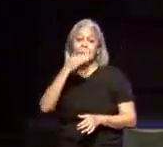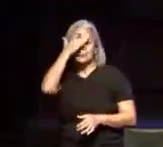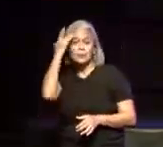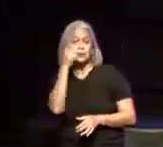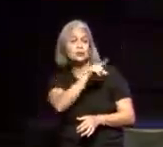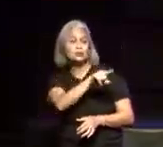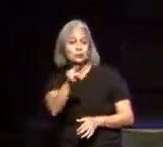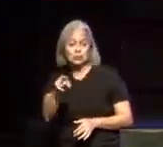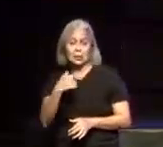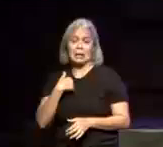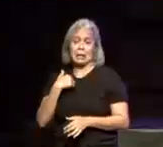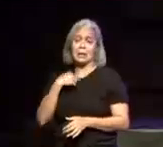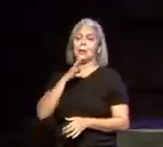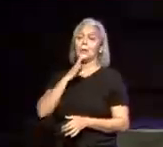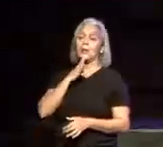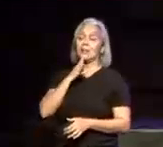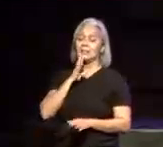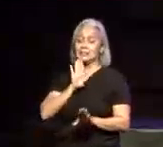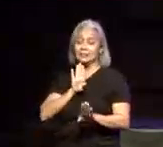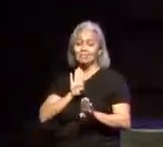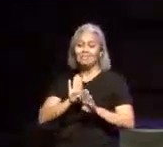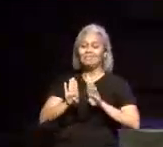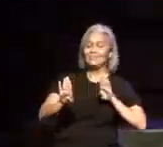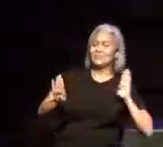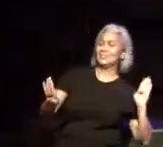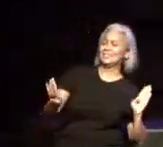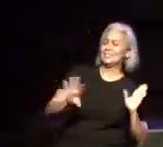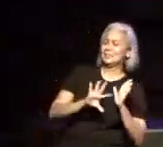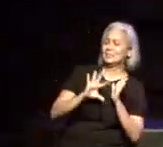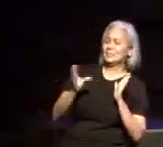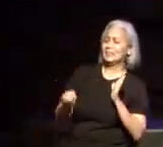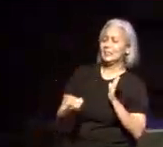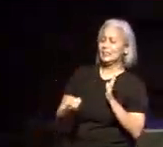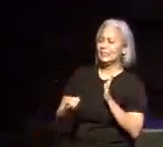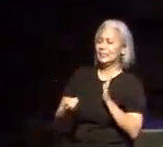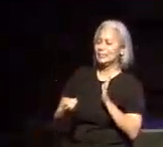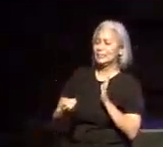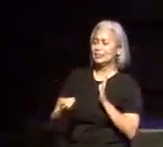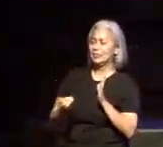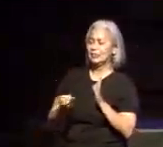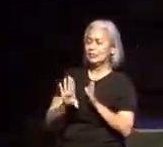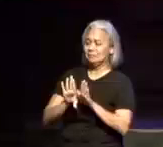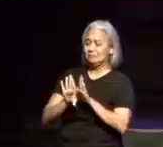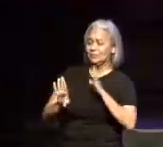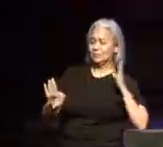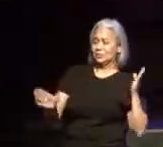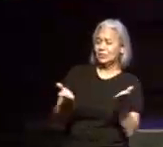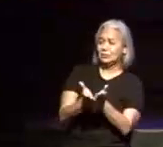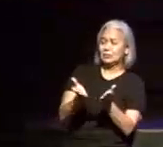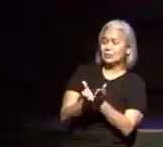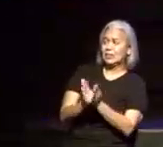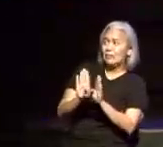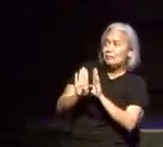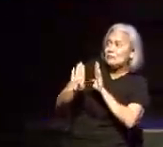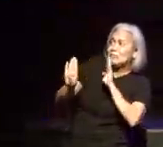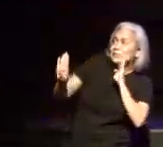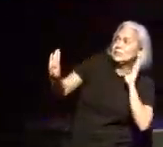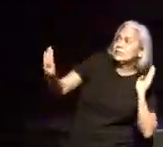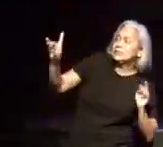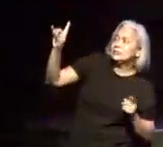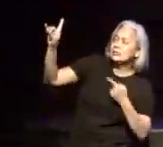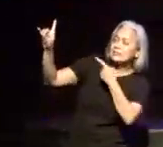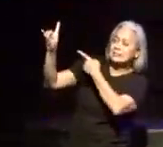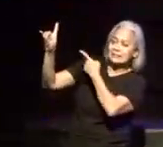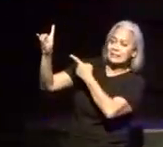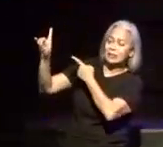conhecemos, que se afastaram da igreja, se afastaram do cristianismo, às vezes se afastaram de Deus, por causa